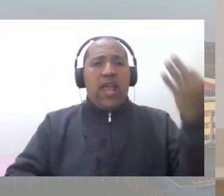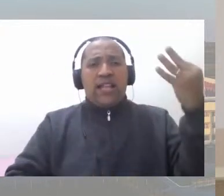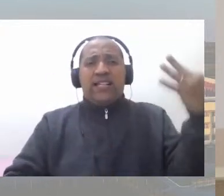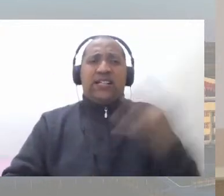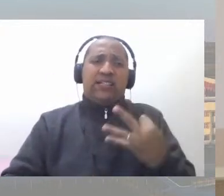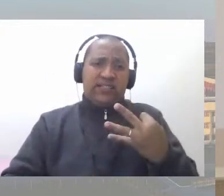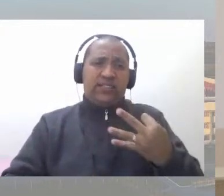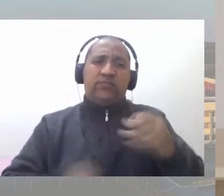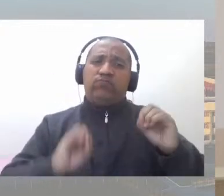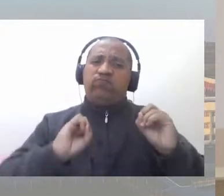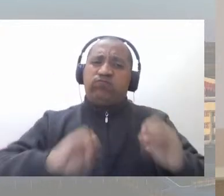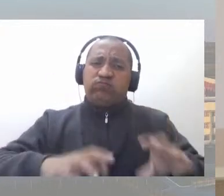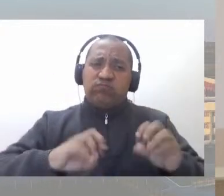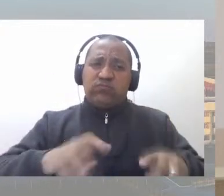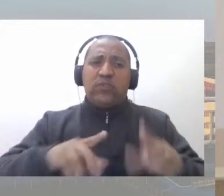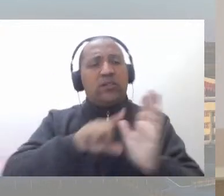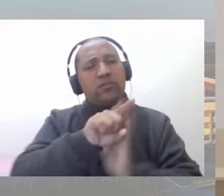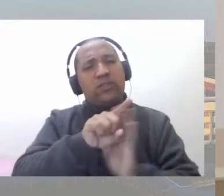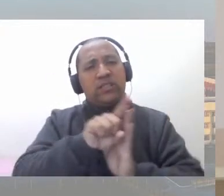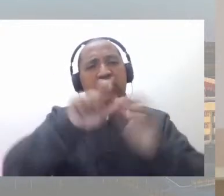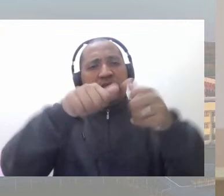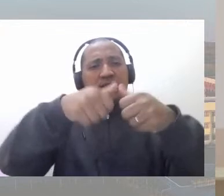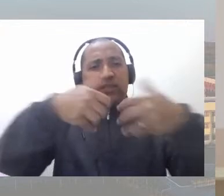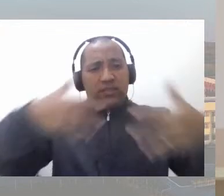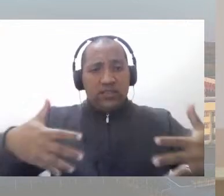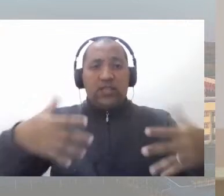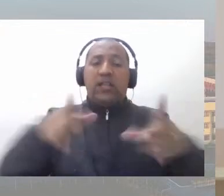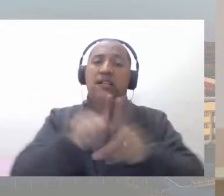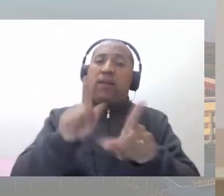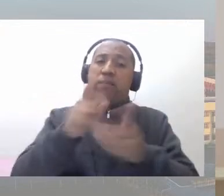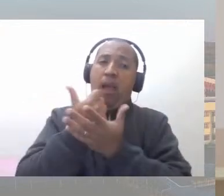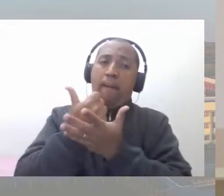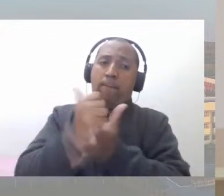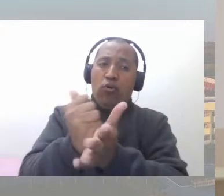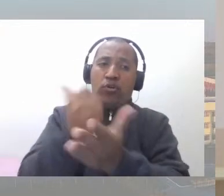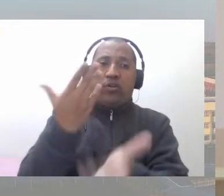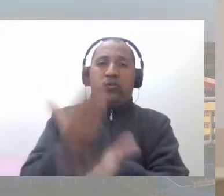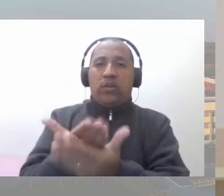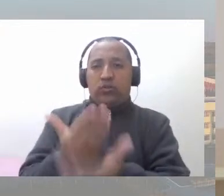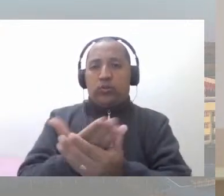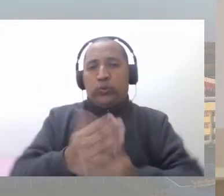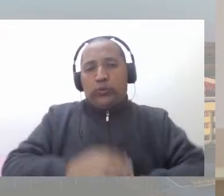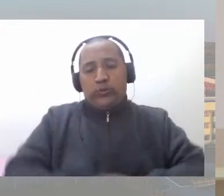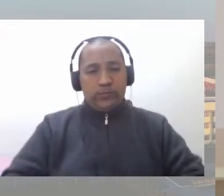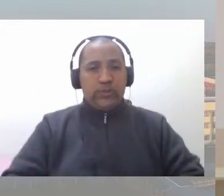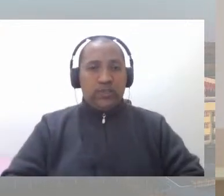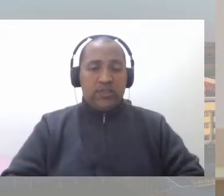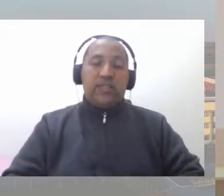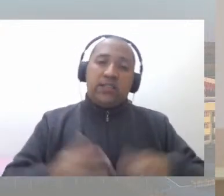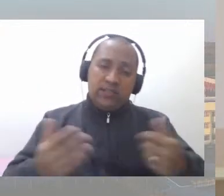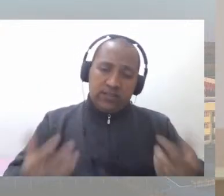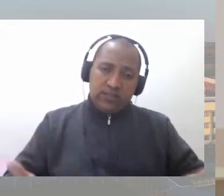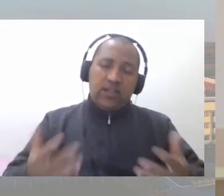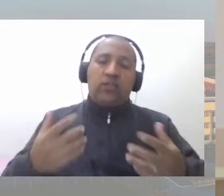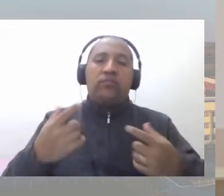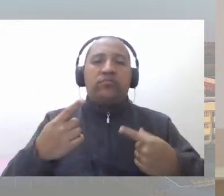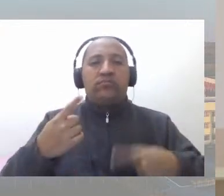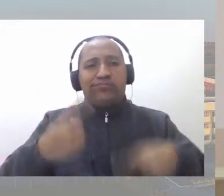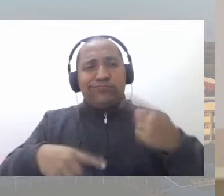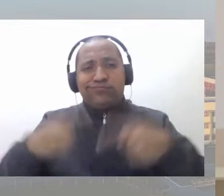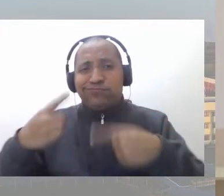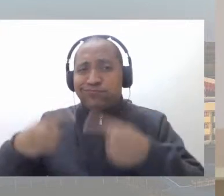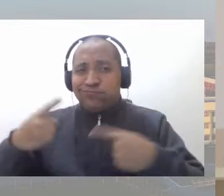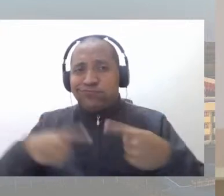assim, de ensino, pesquisa, extensão e assistência estudantil. Então, os diálogos são permanentes aqui